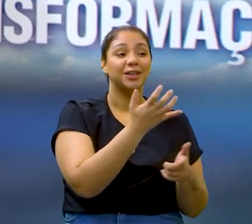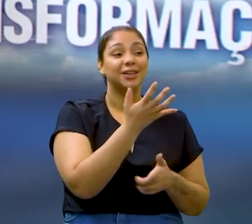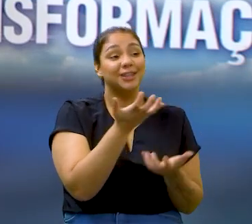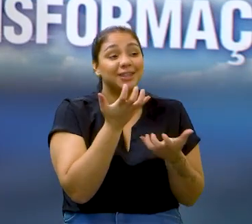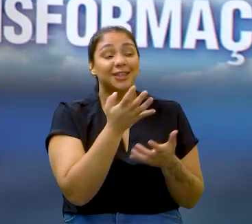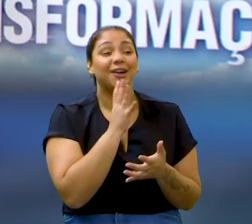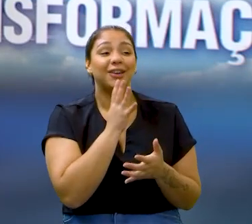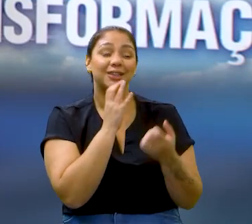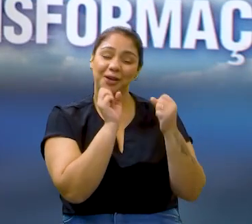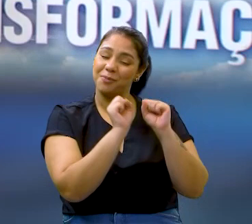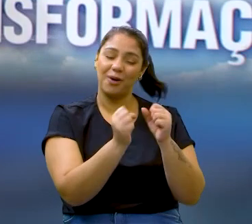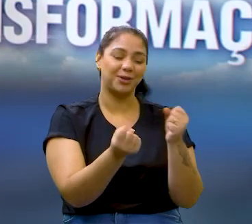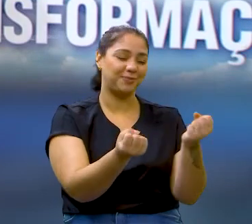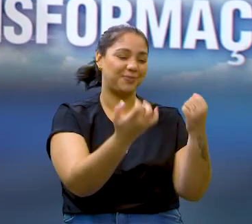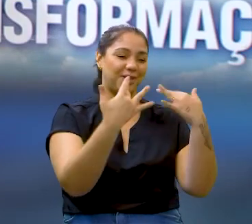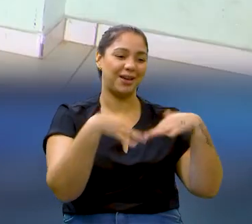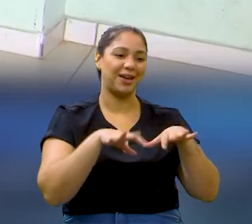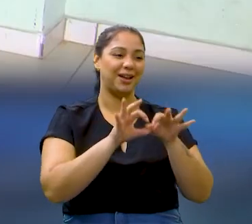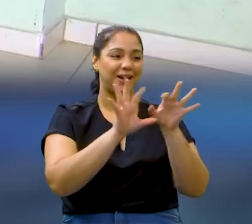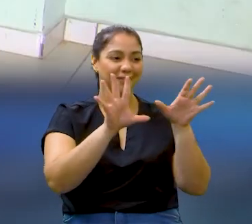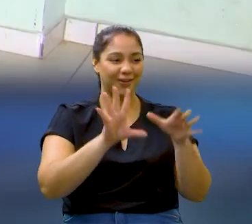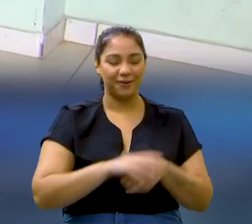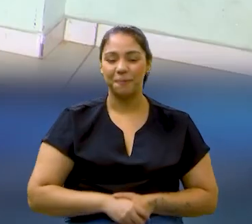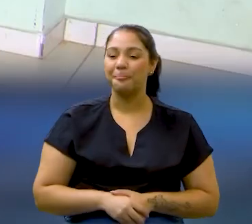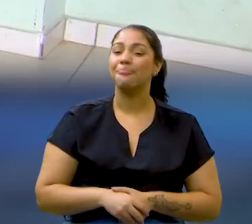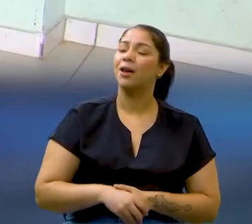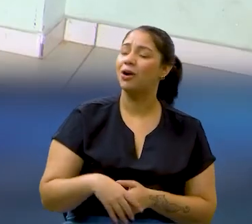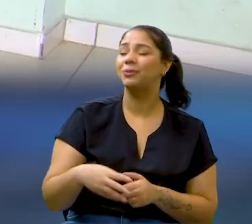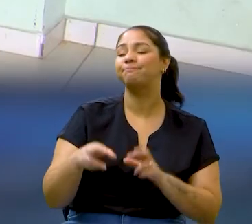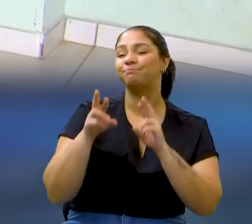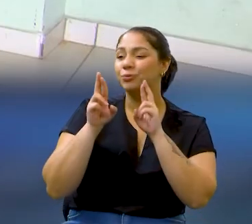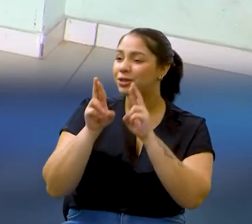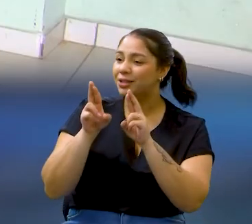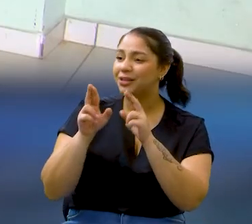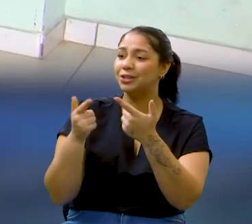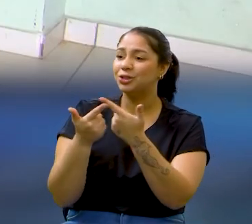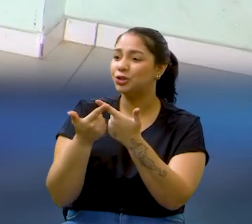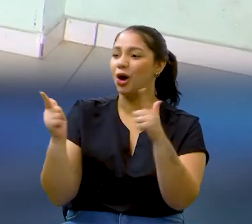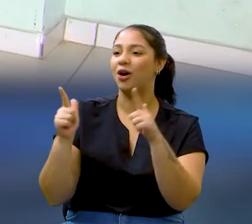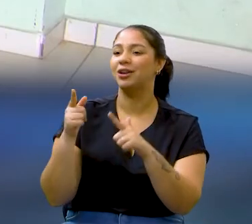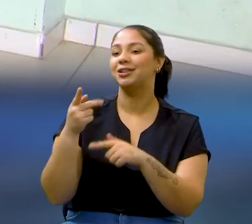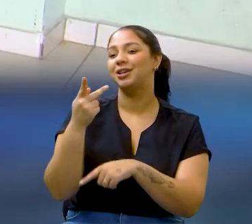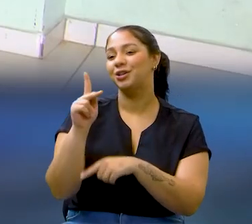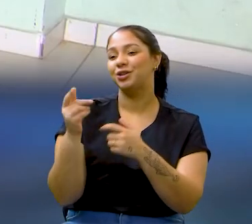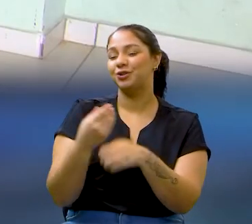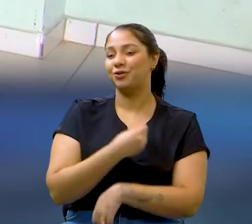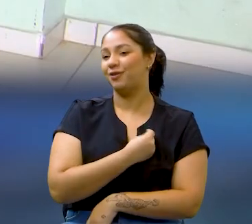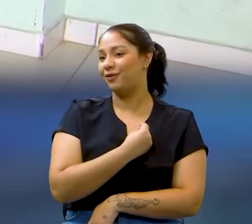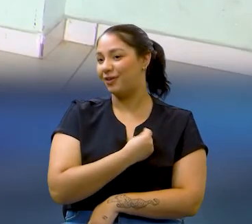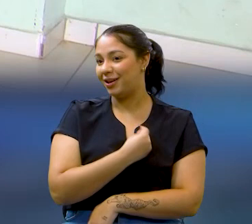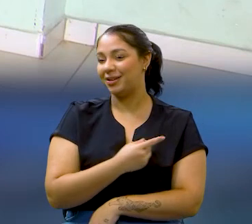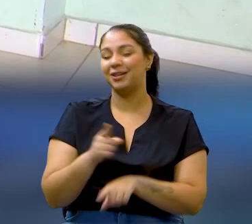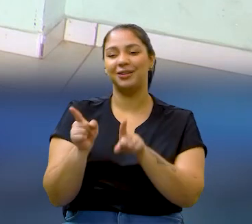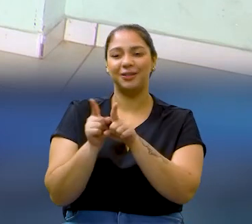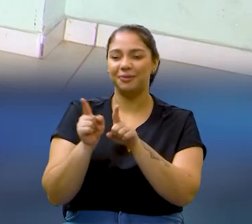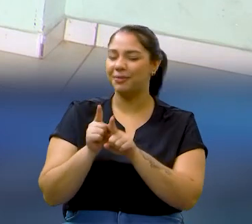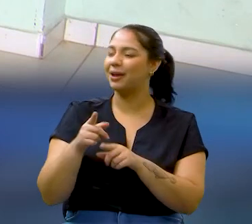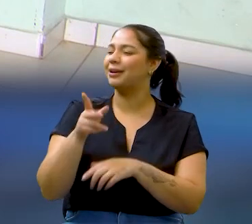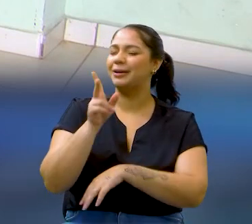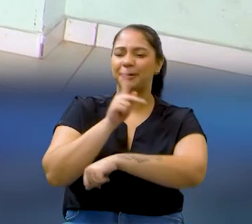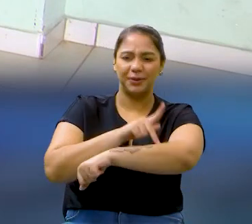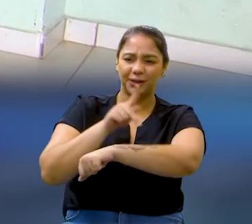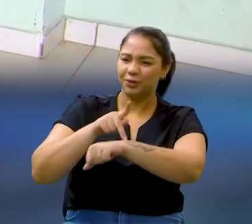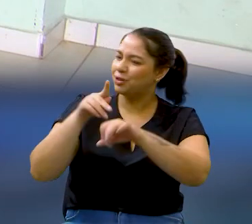a gente vai estar sempre de portas abertas. Obrigada, Maiara. Muita sorte na tua trajetória. Espero que você consiga chegar aí como